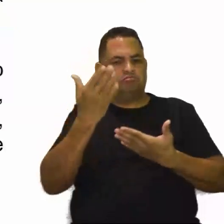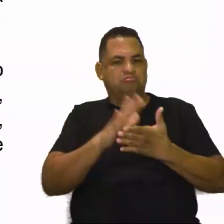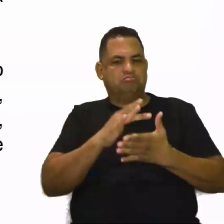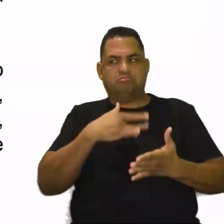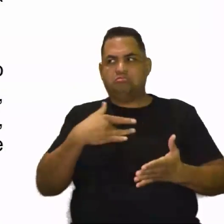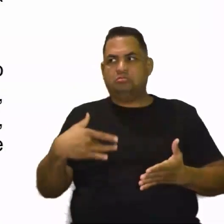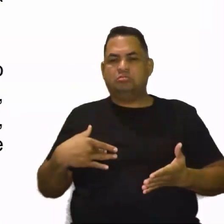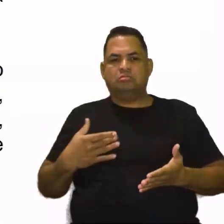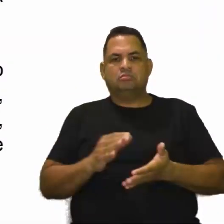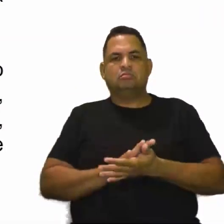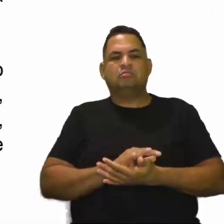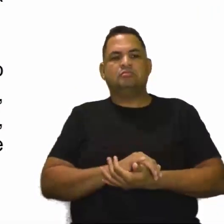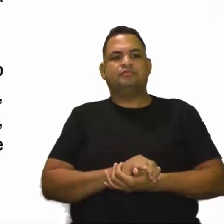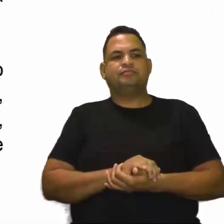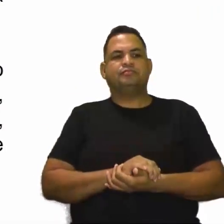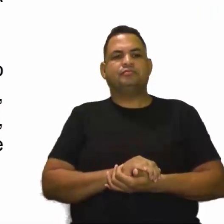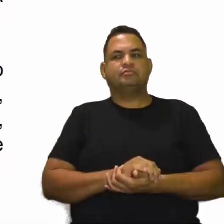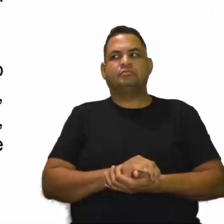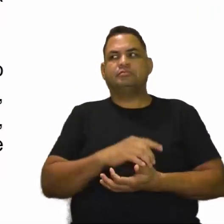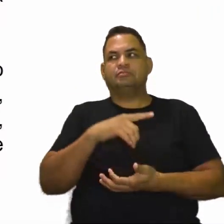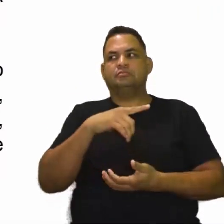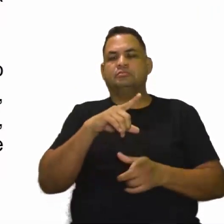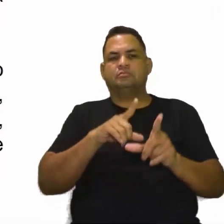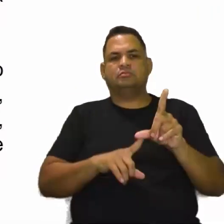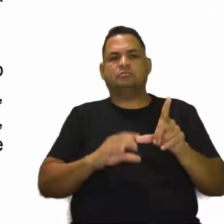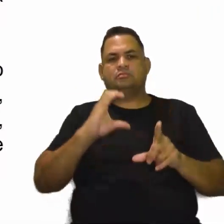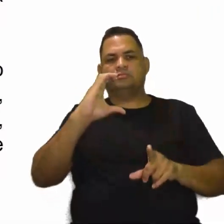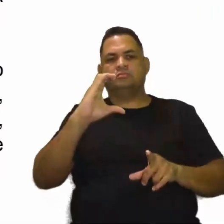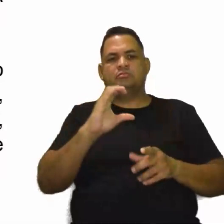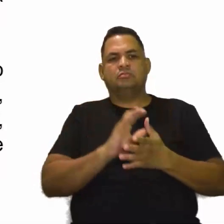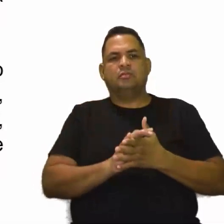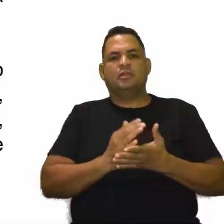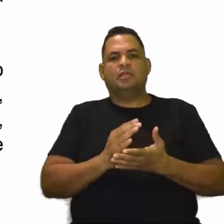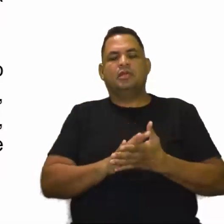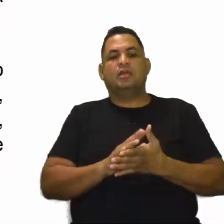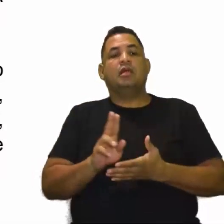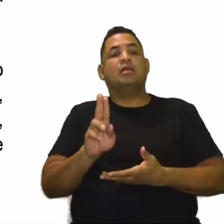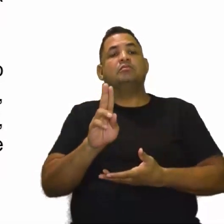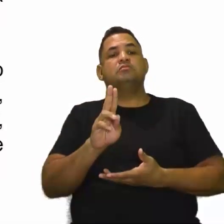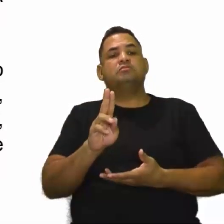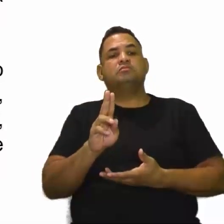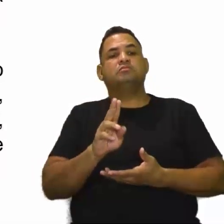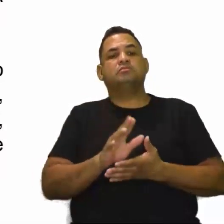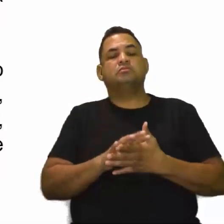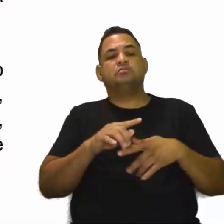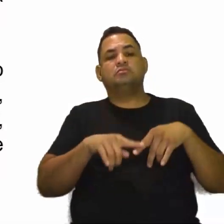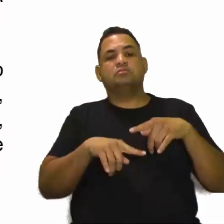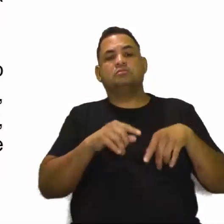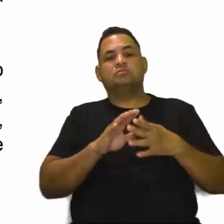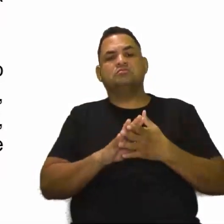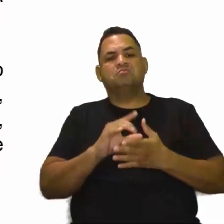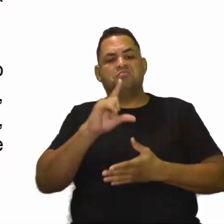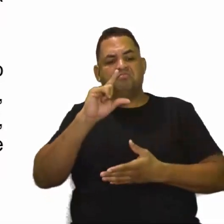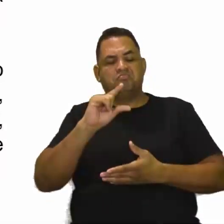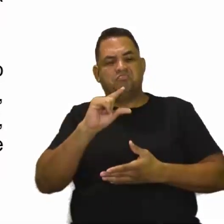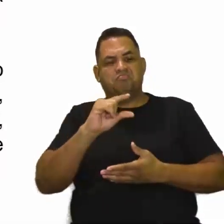Vamos analisar as próximas. Letra C. É uma ferramenta pouco eficaz.